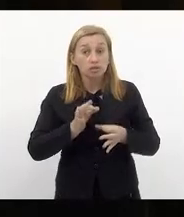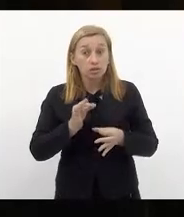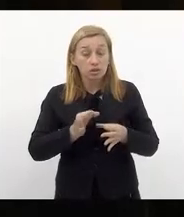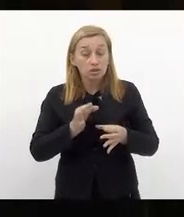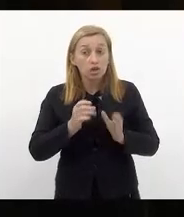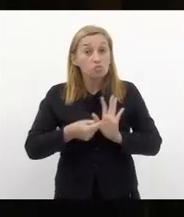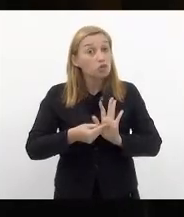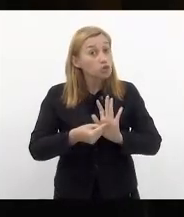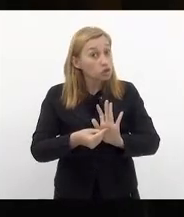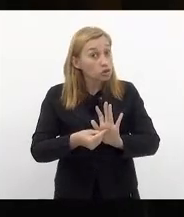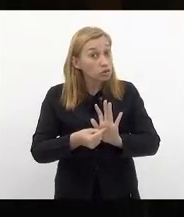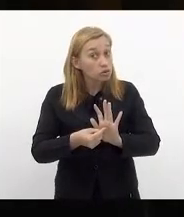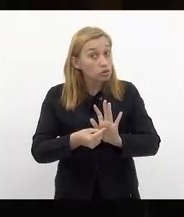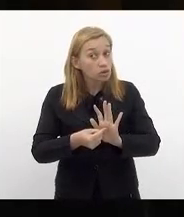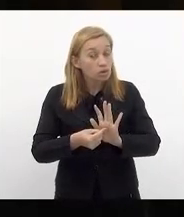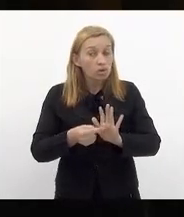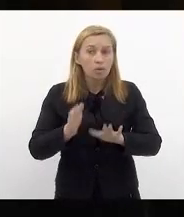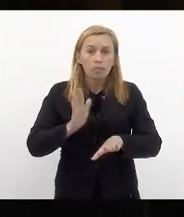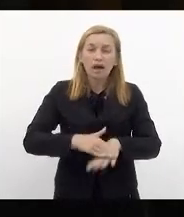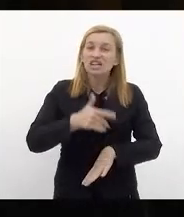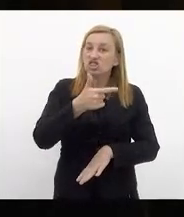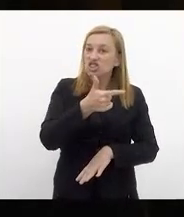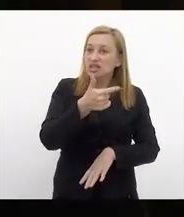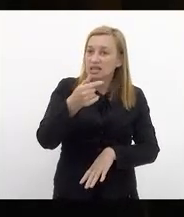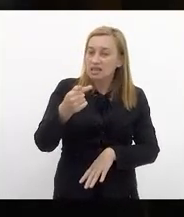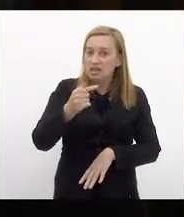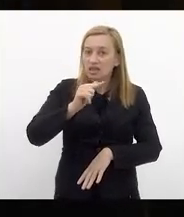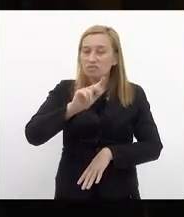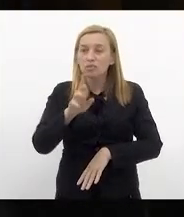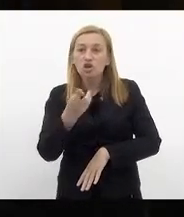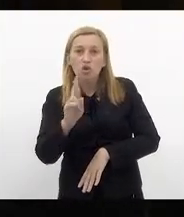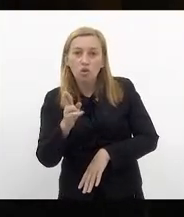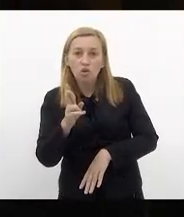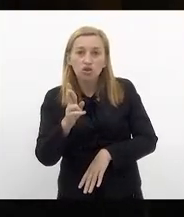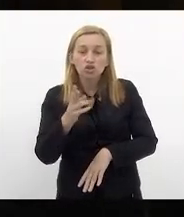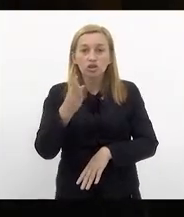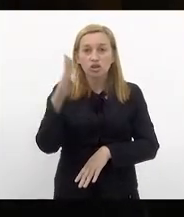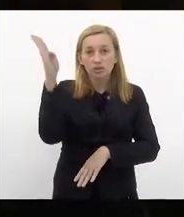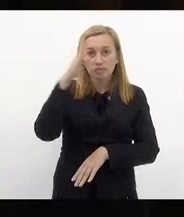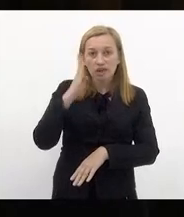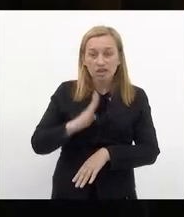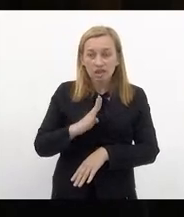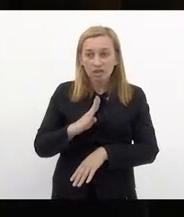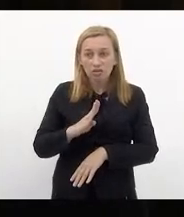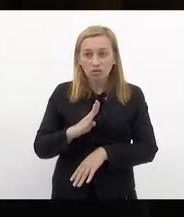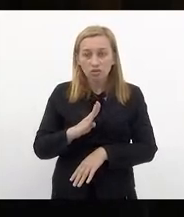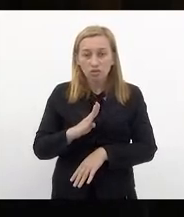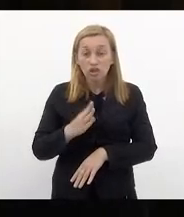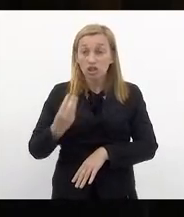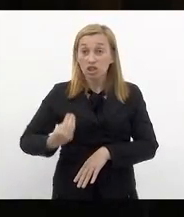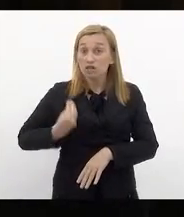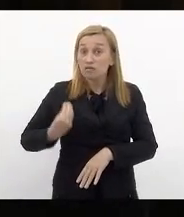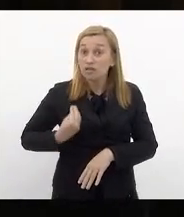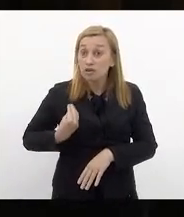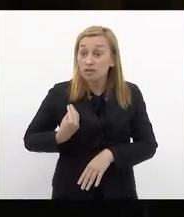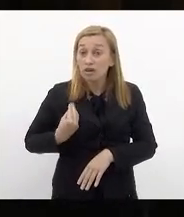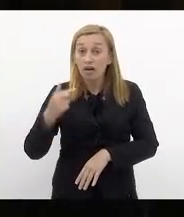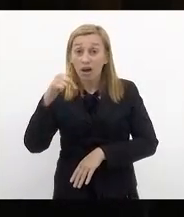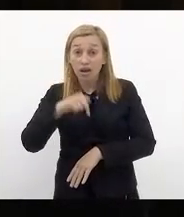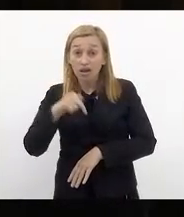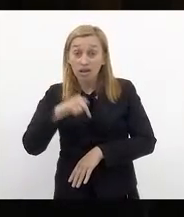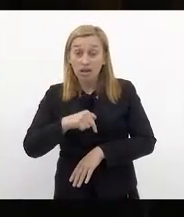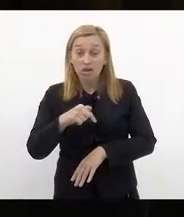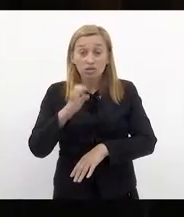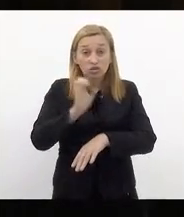e mostrando que são mais de 17 milhões de brasileiros e brasileiras que vivem aqui